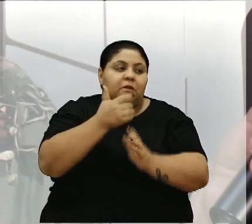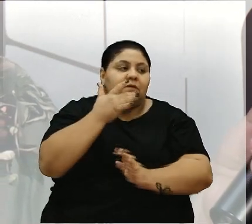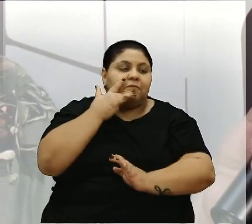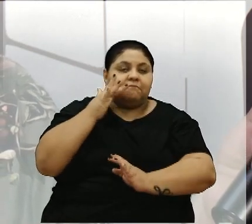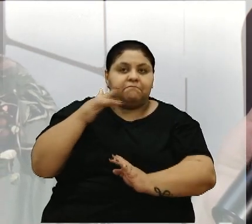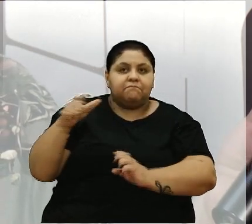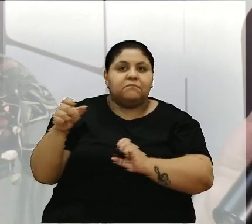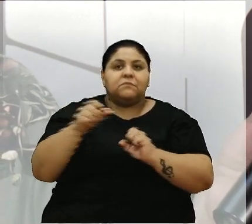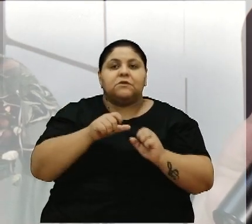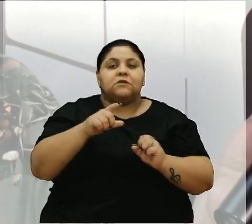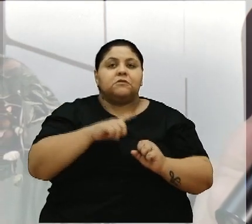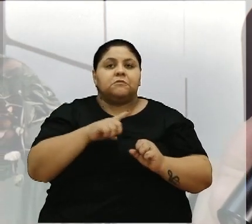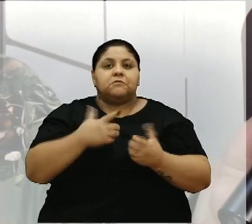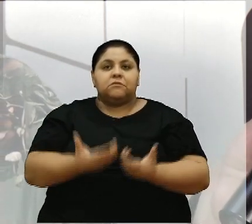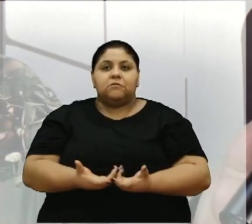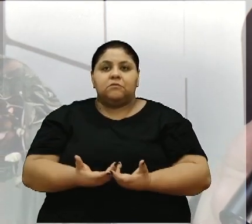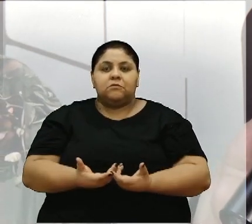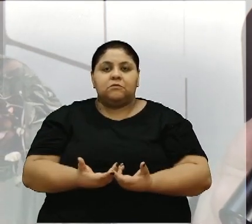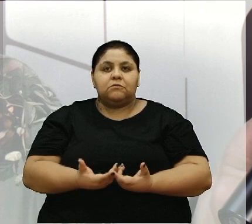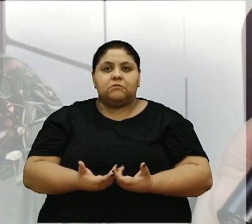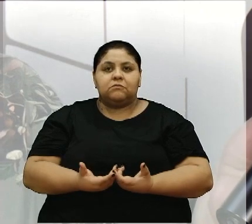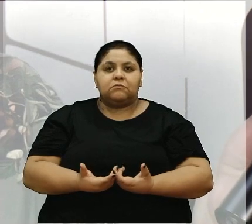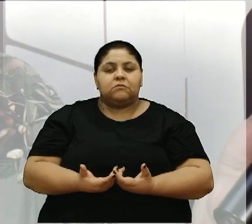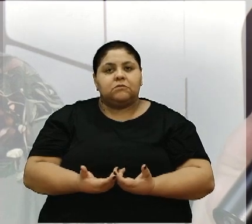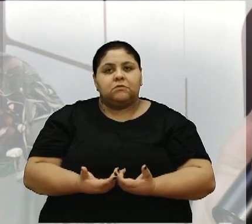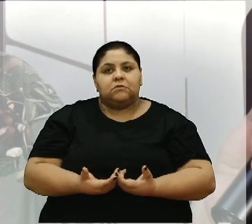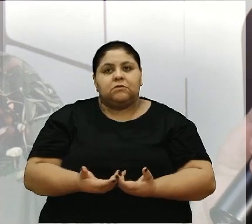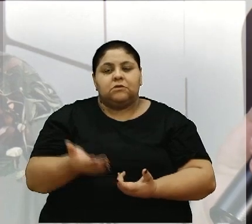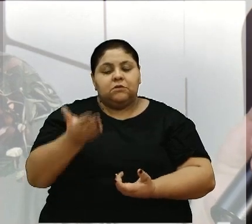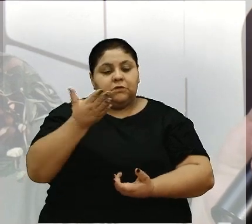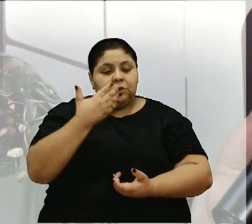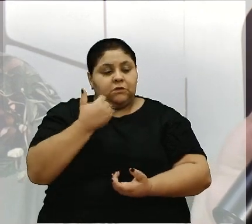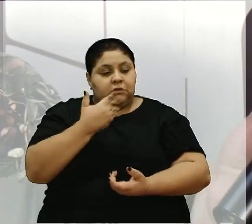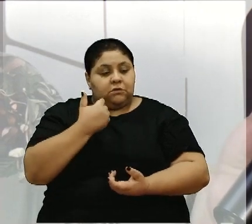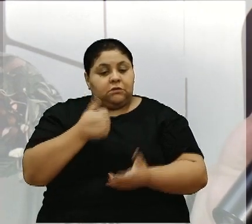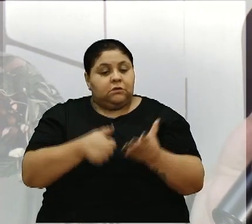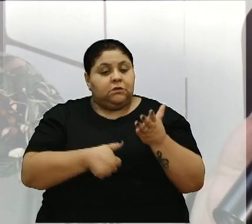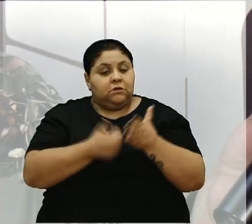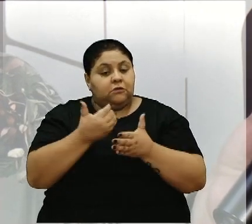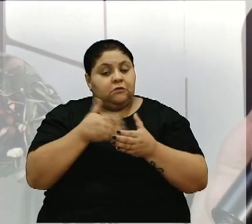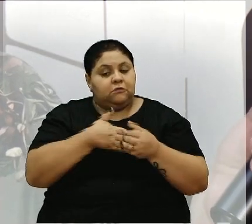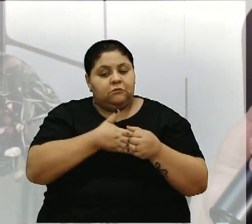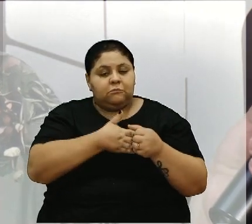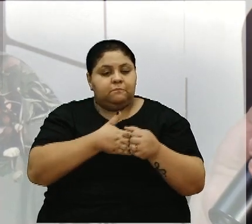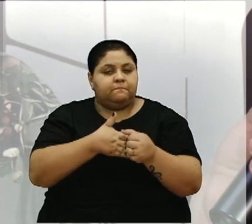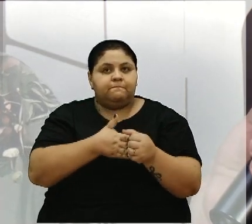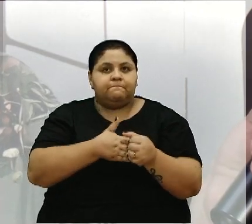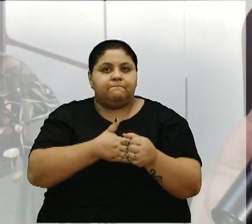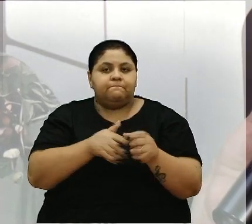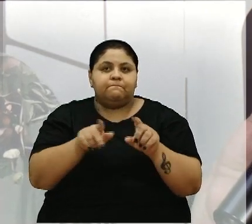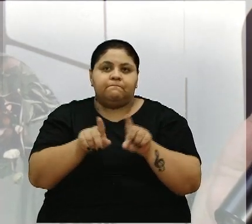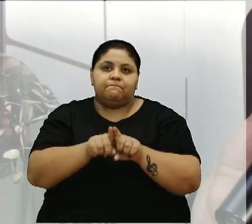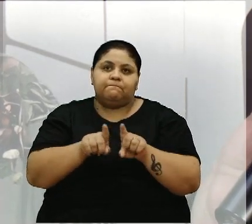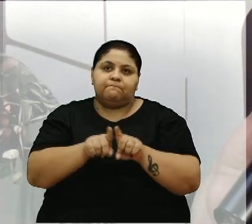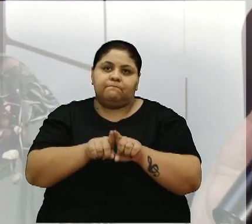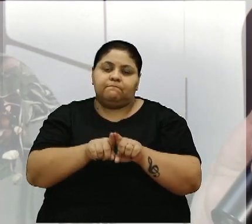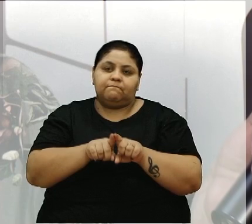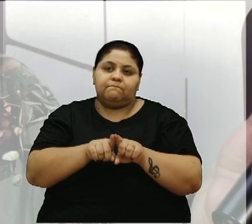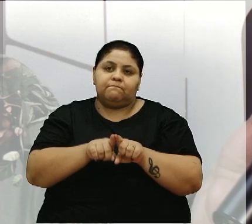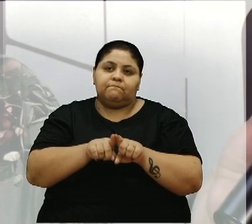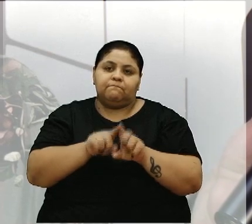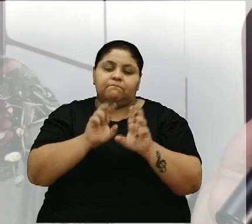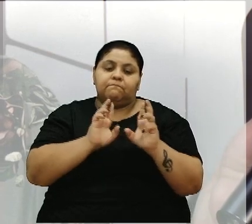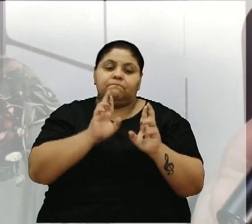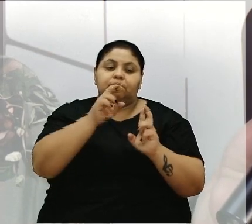poderem ter ali, a respeito desta alimentação, um melhor acompanhamento, até mesmo no que se refere